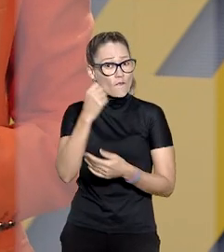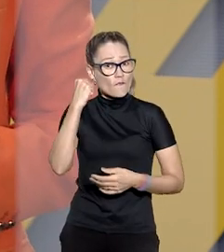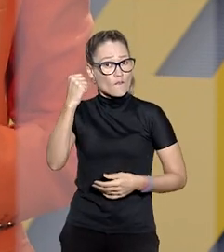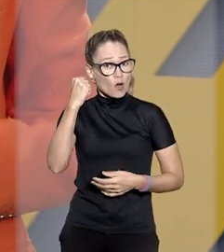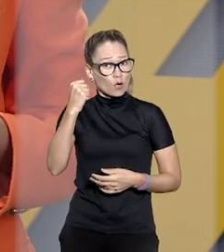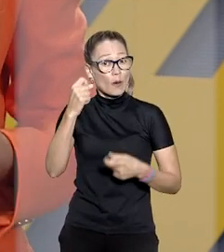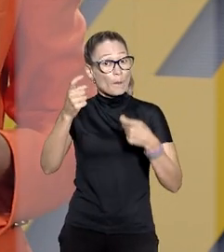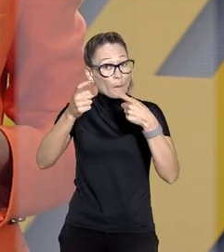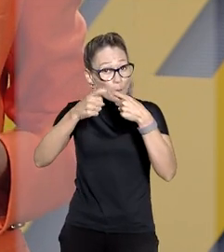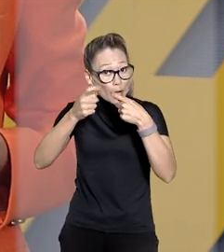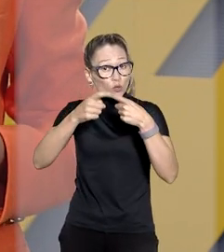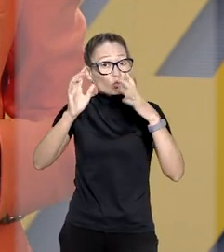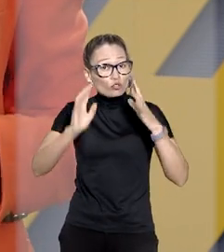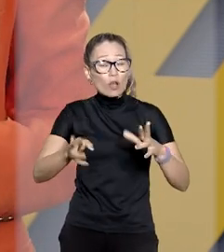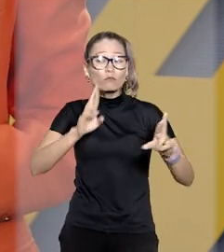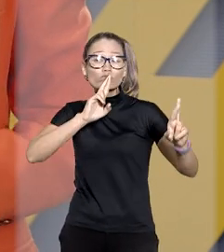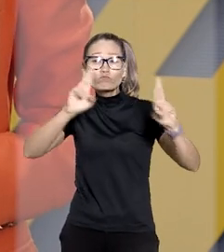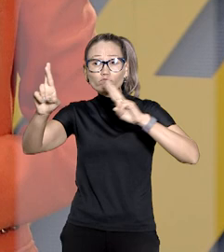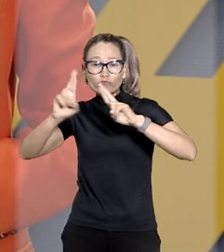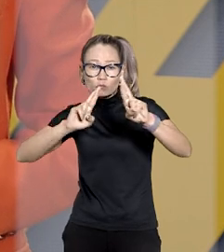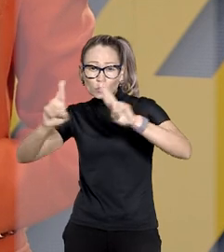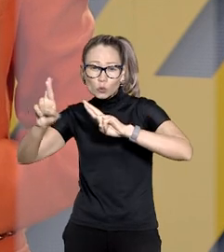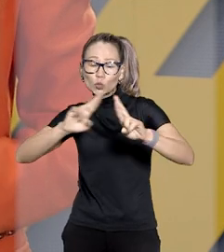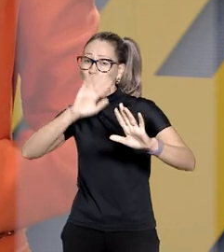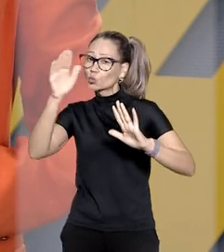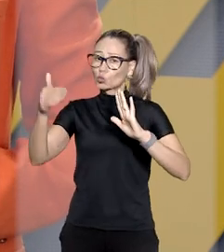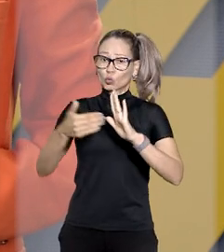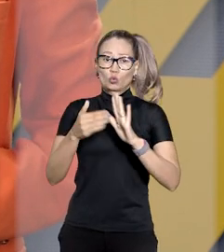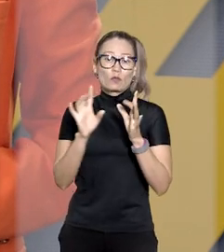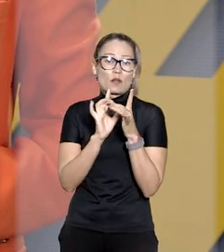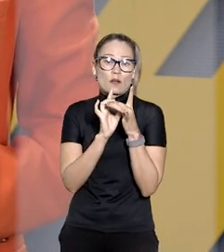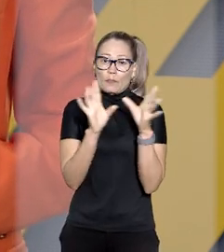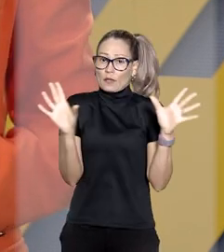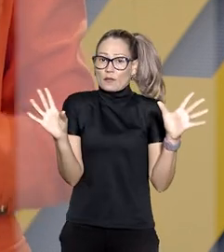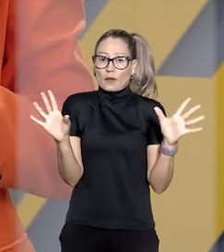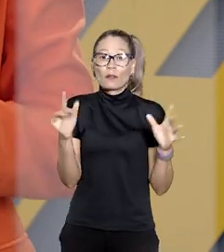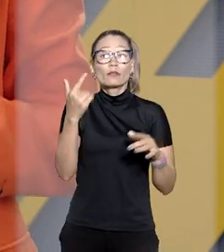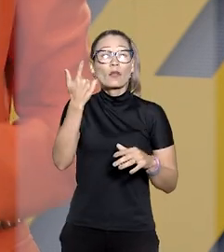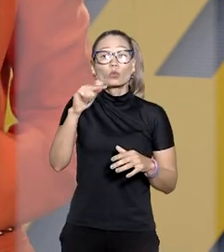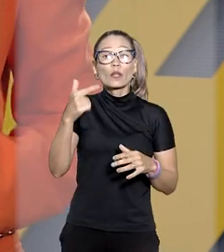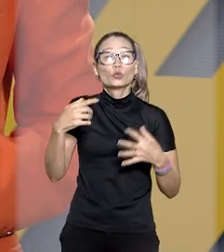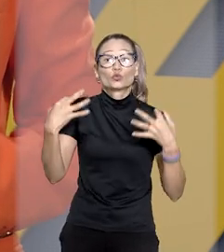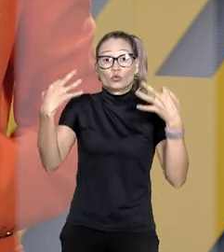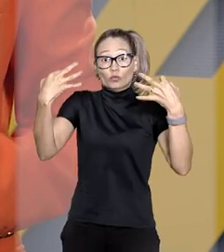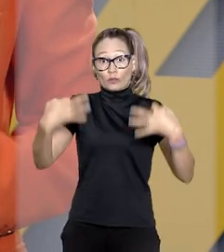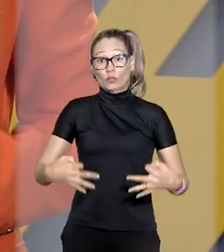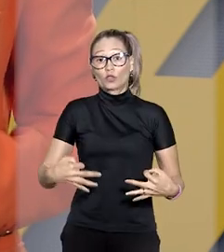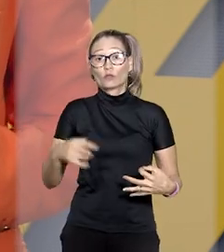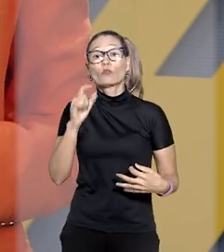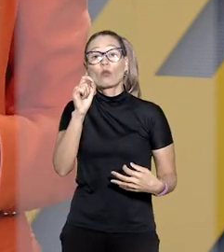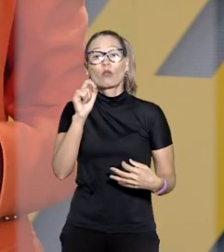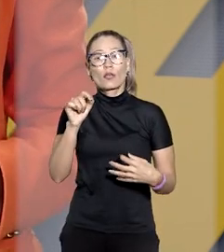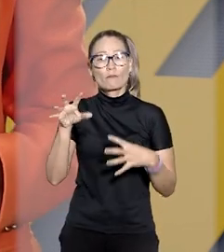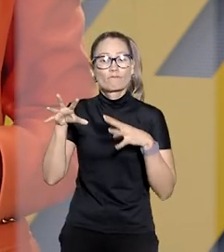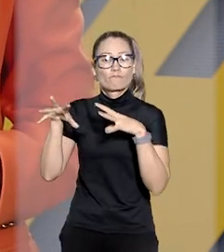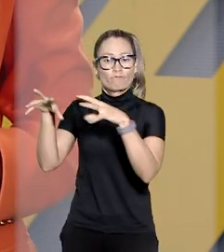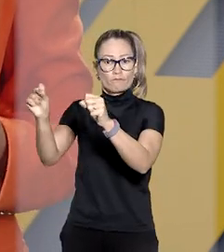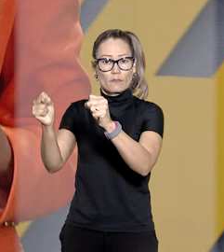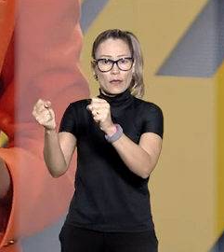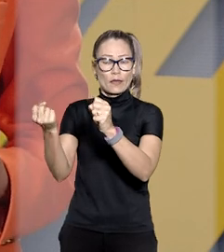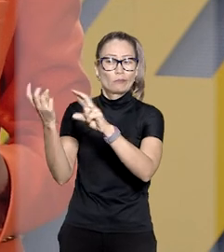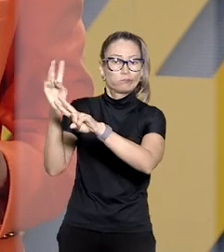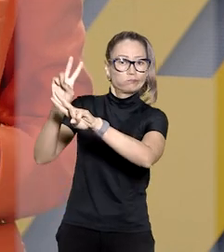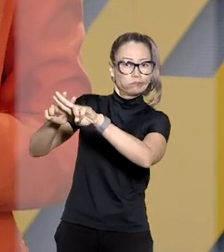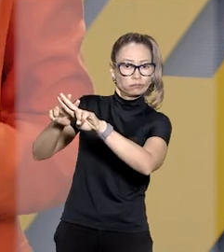mas ponderou que o médico respondeu a toda a ação penal em liberdade e não há justificativa para que não possa